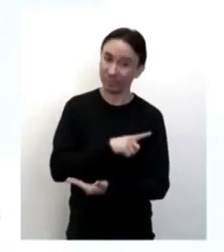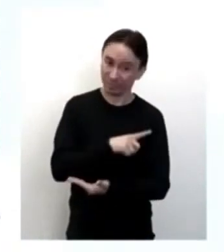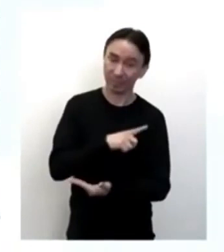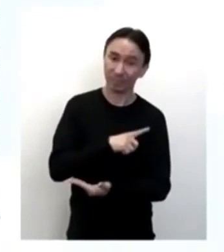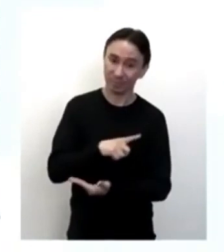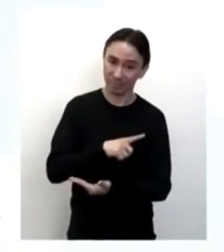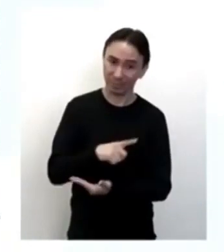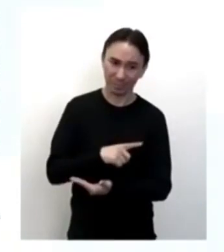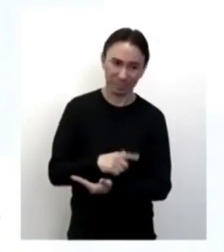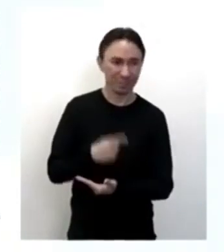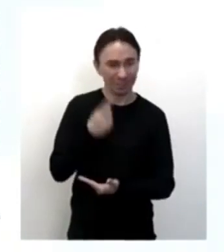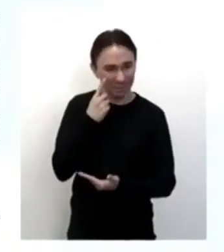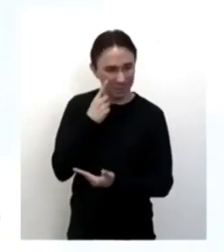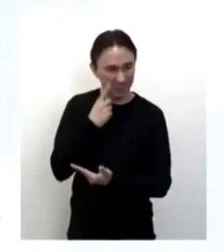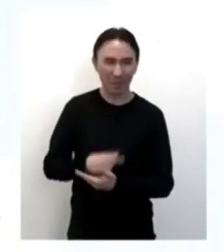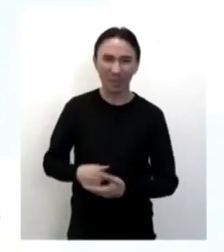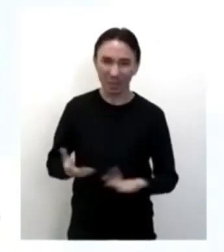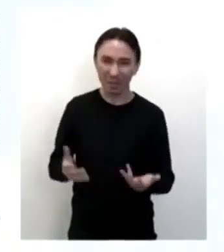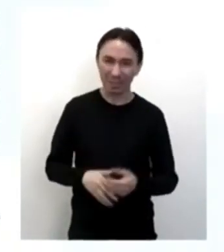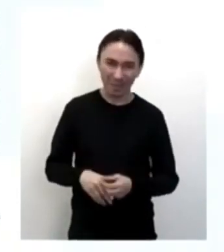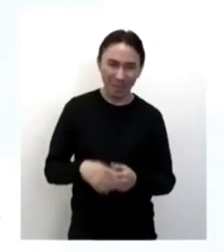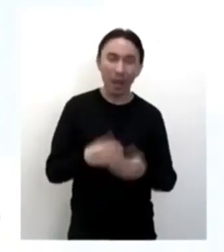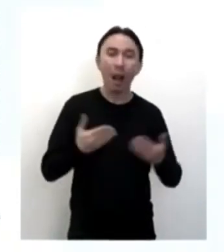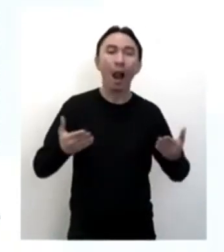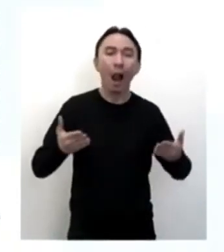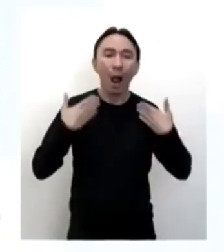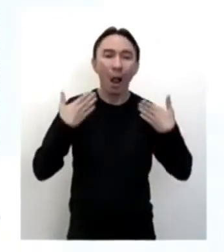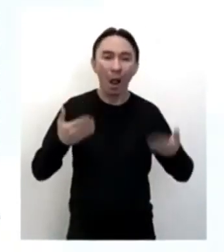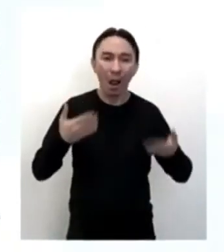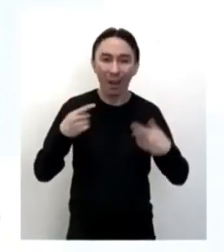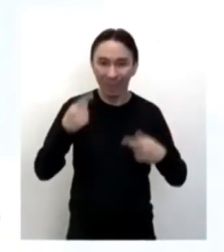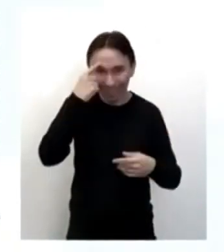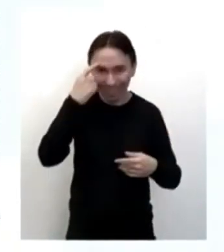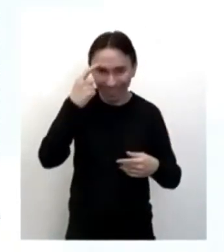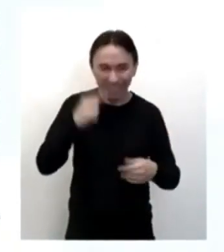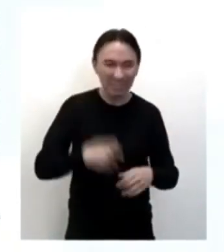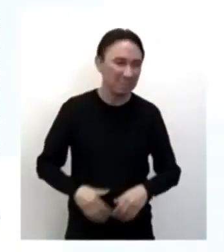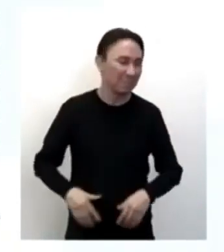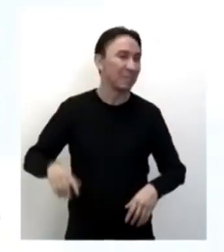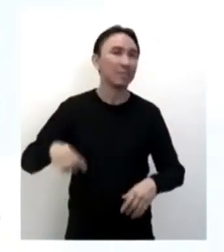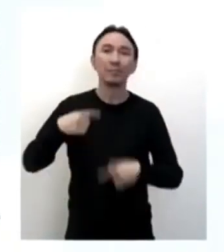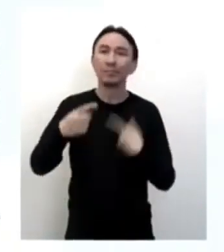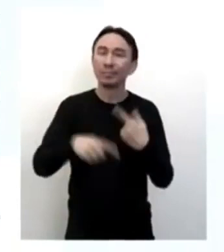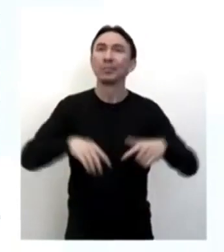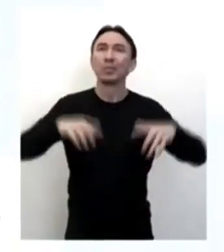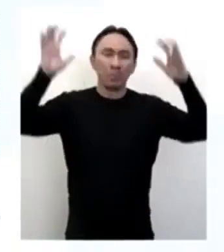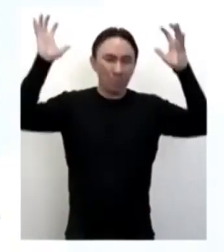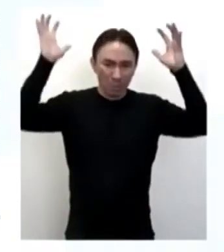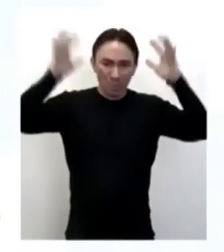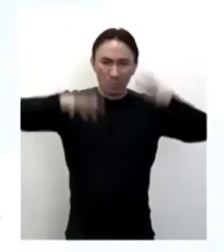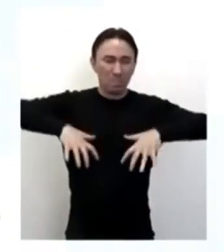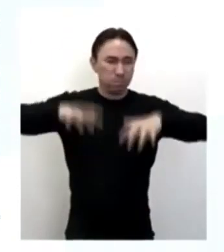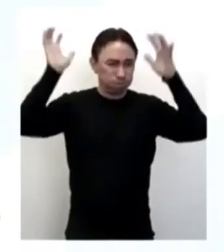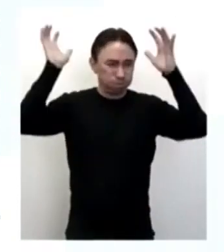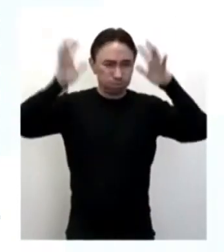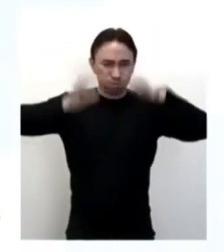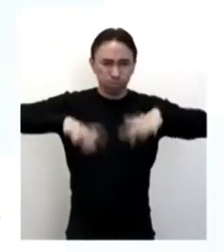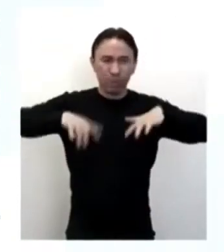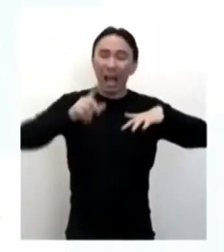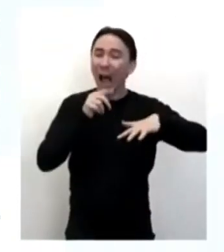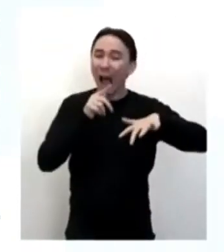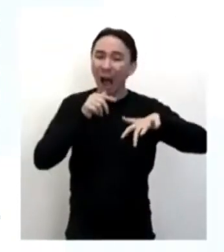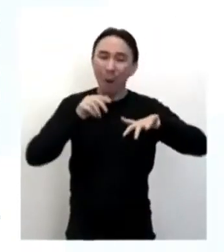né, na estação de verão aqui no Brasil, está aí as enchentes, né? O Brasil está entre os 15 países do globo com a maior